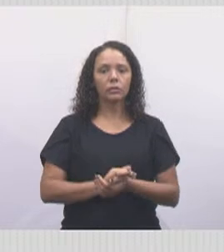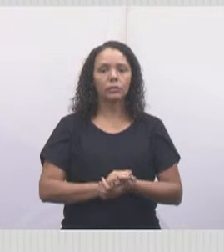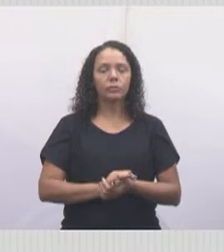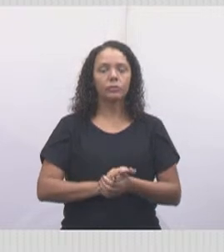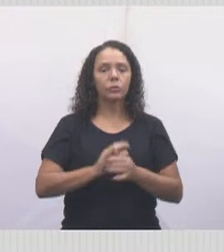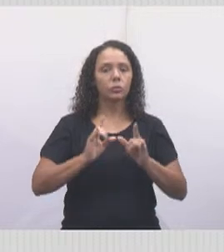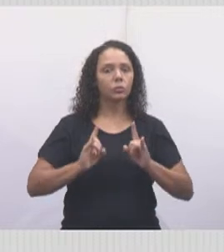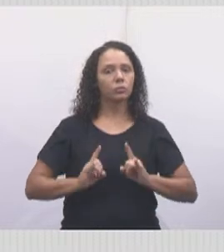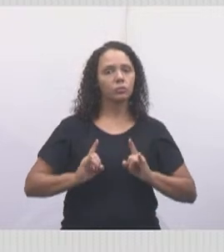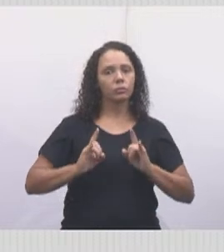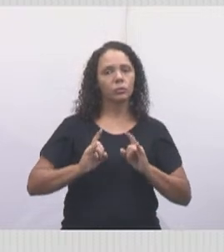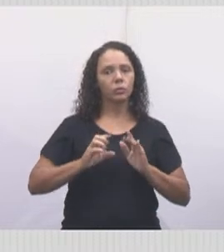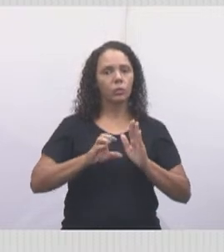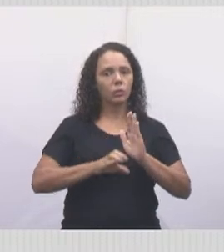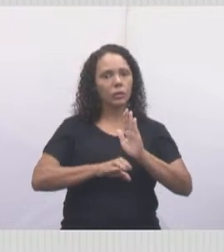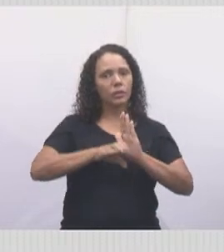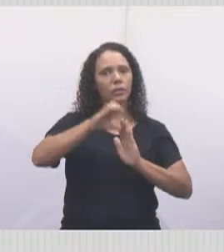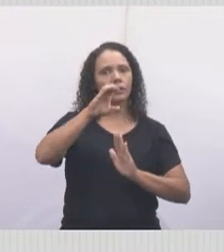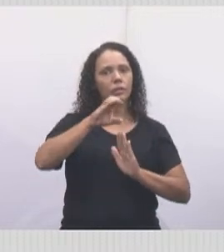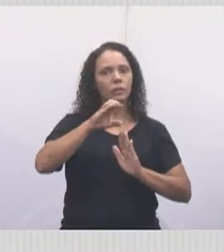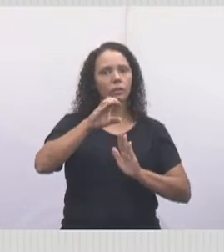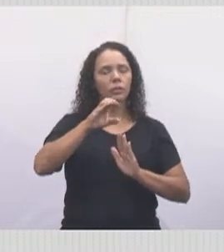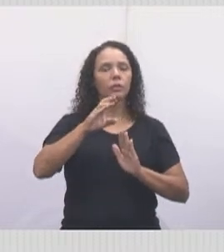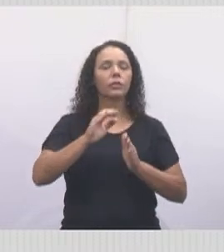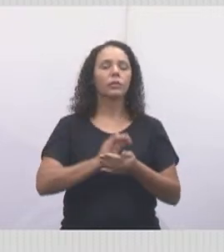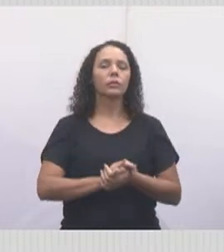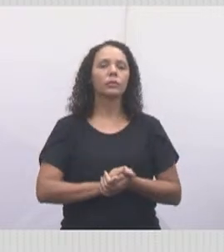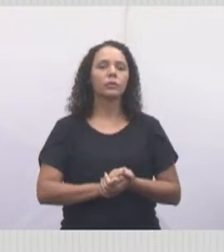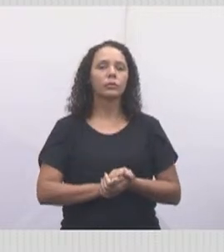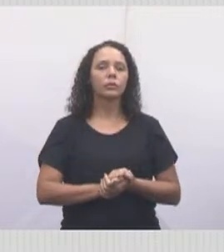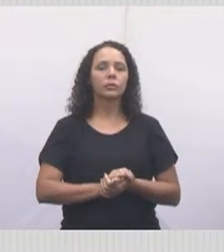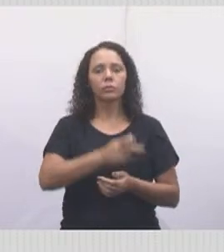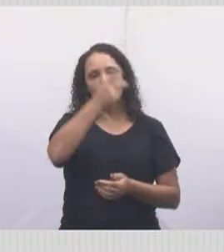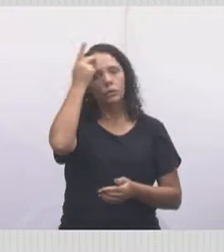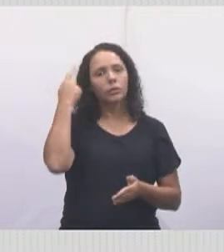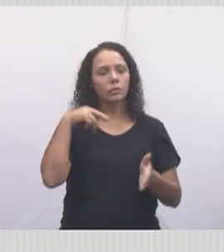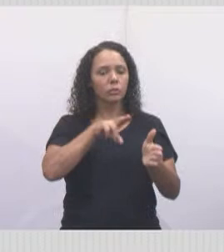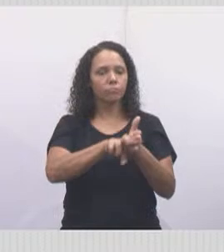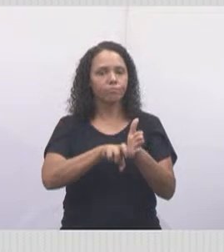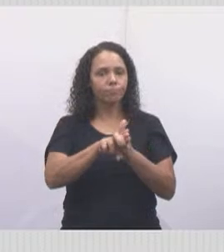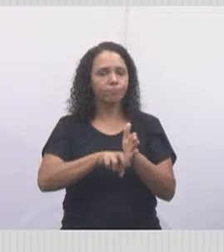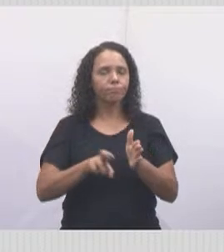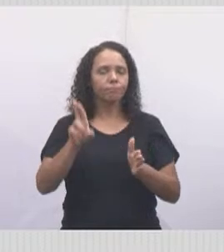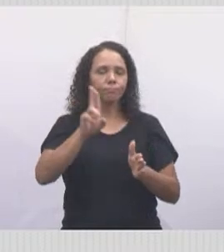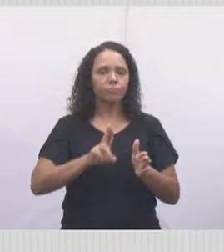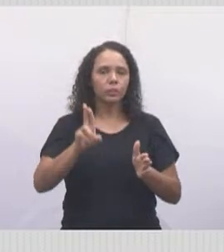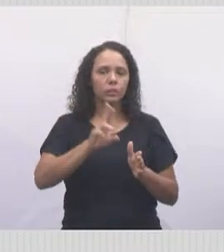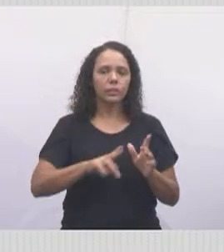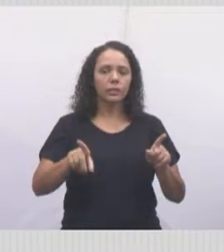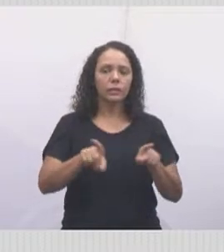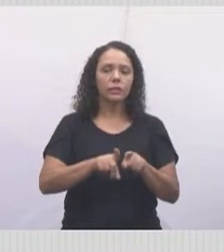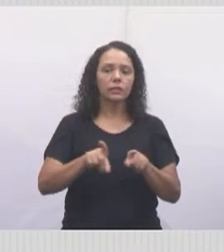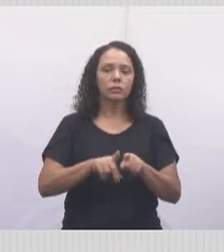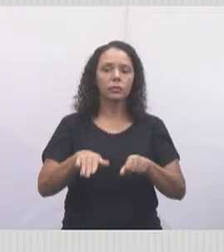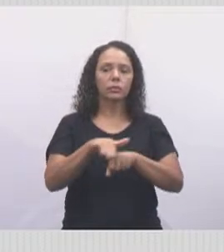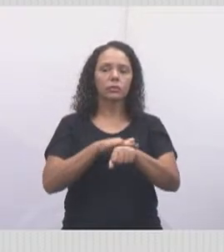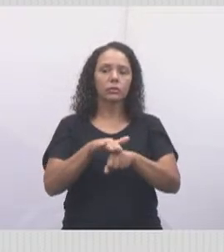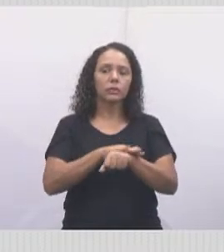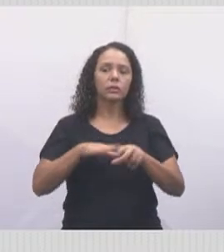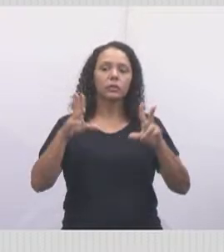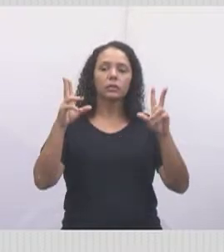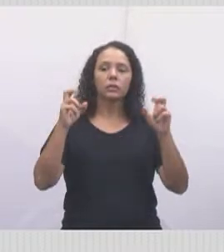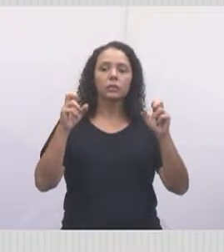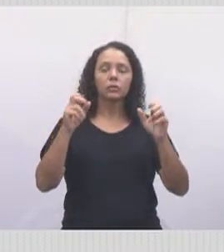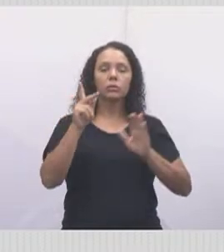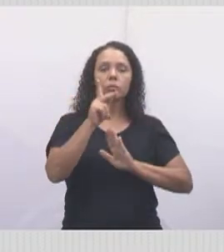partir do segundo pavimento para cadeira de rodas, para pessoas com deficiência. Falamos também sobre a questão